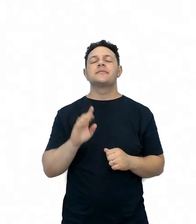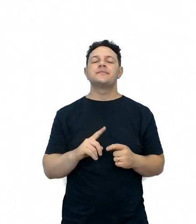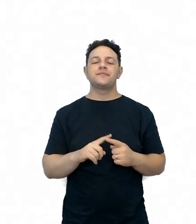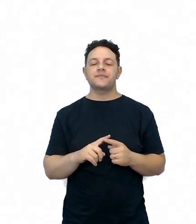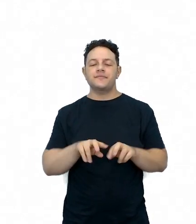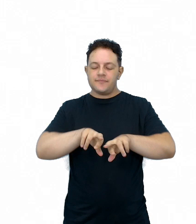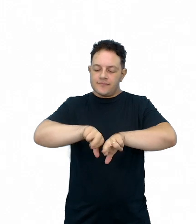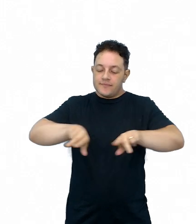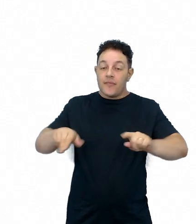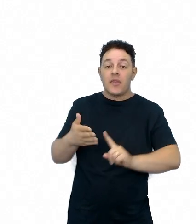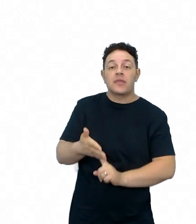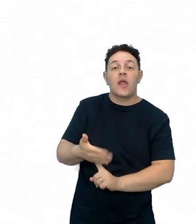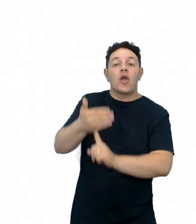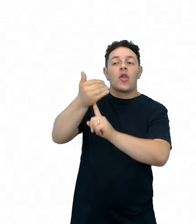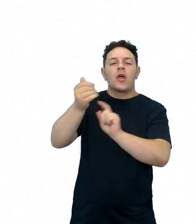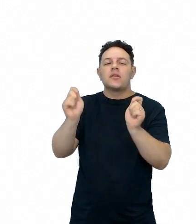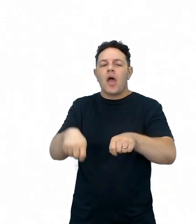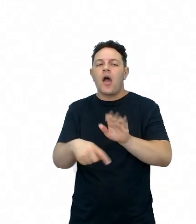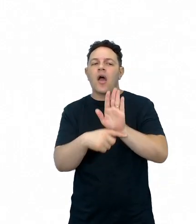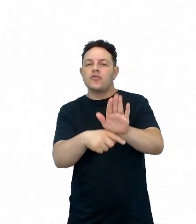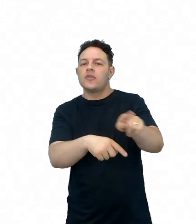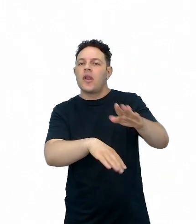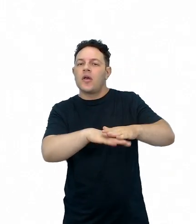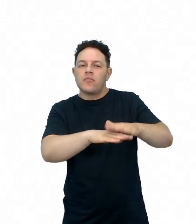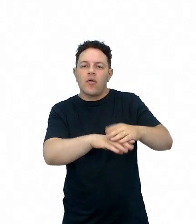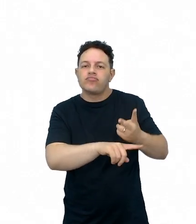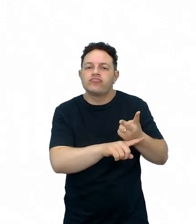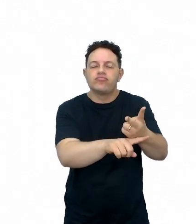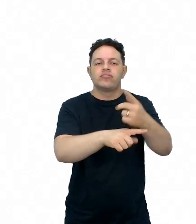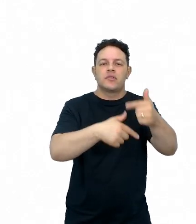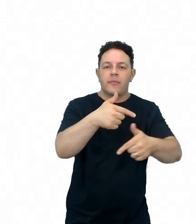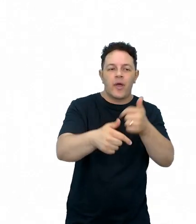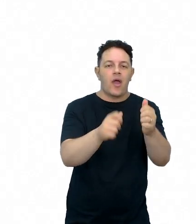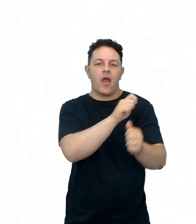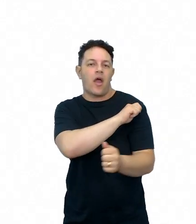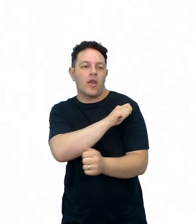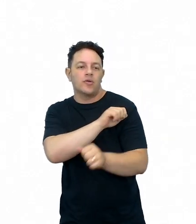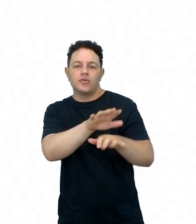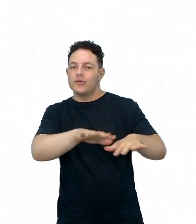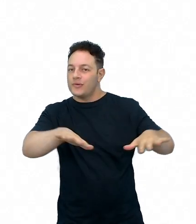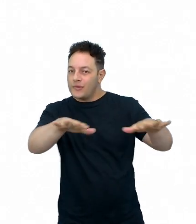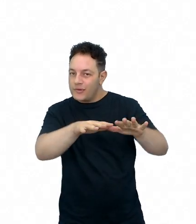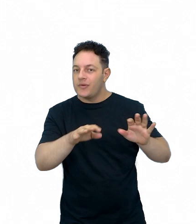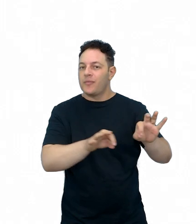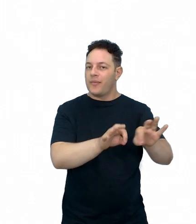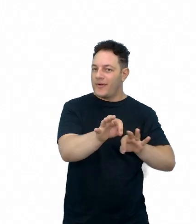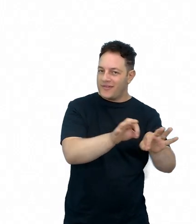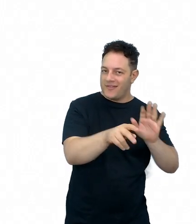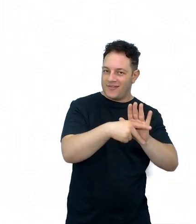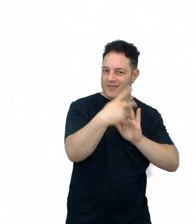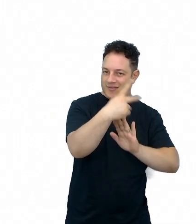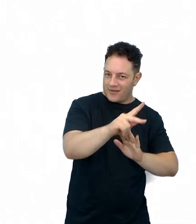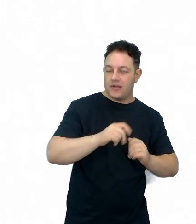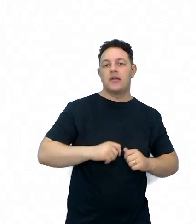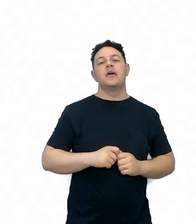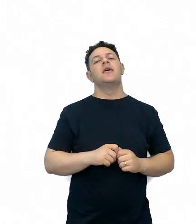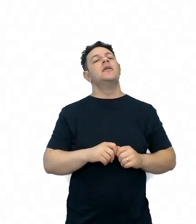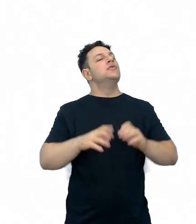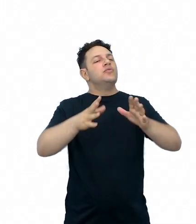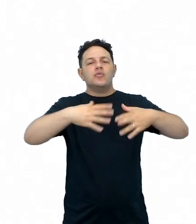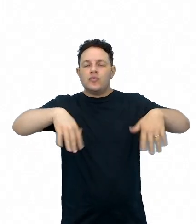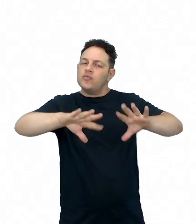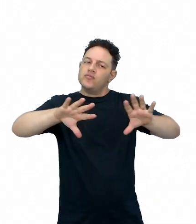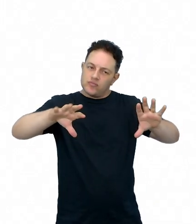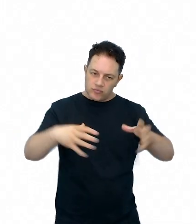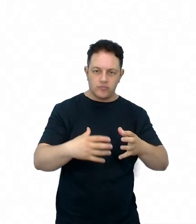recursos tecnológicos que ele vai usar para desenvolver junto com os estudantes aquele projeto, que aí é um projeto todos